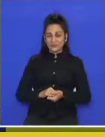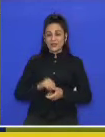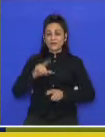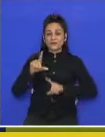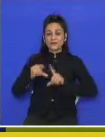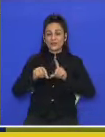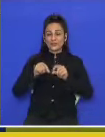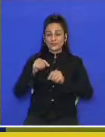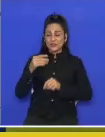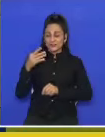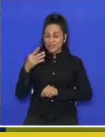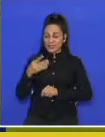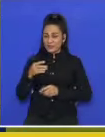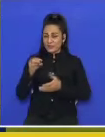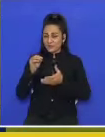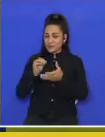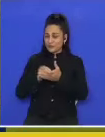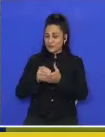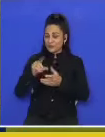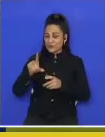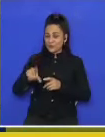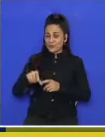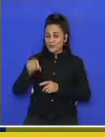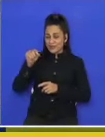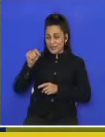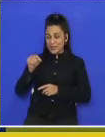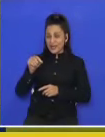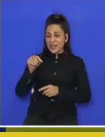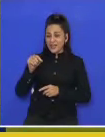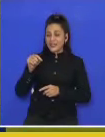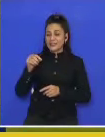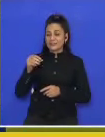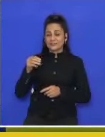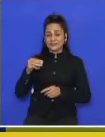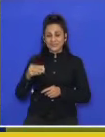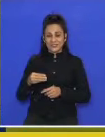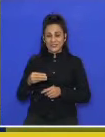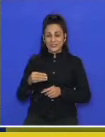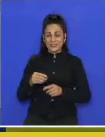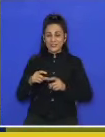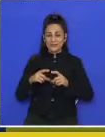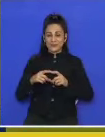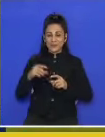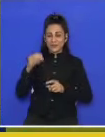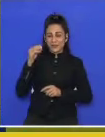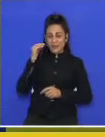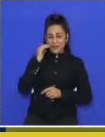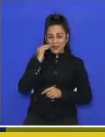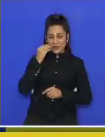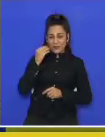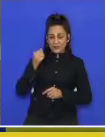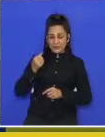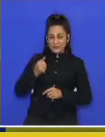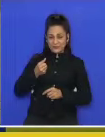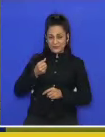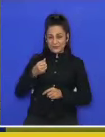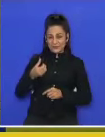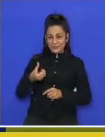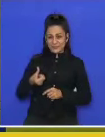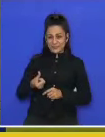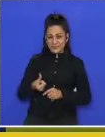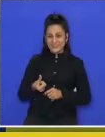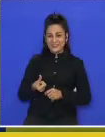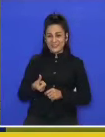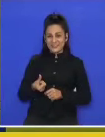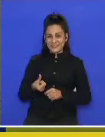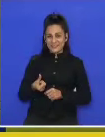Foram sorteados 4 números, faltam 3. Bola rosa, número 06. Rosa,